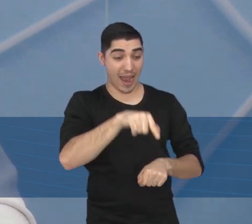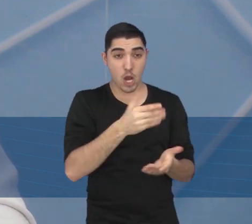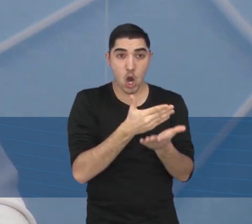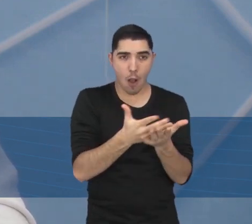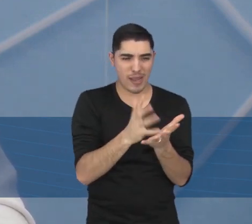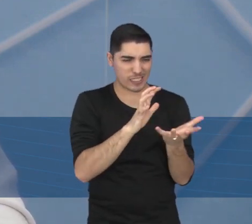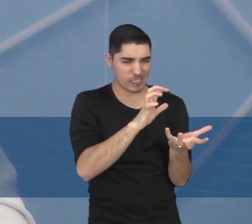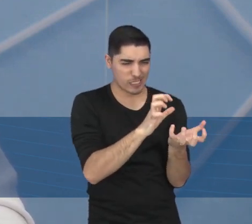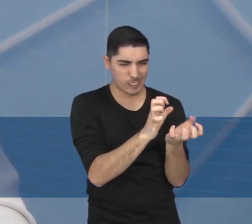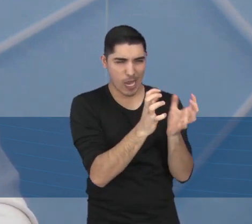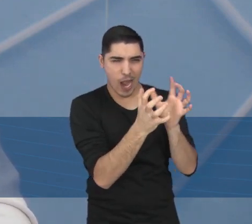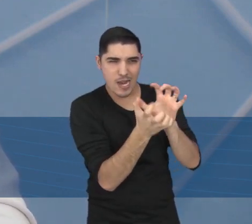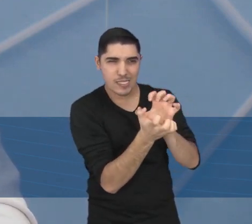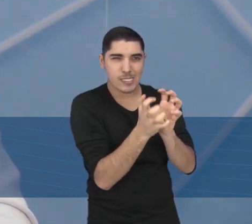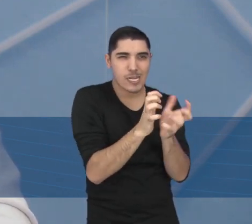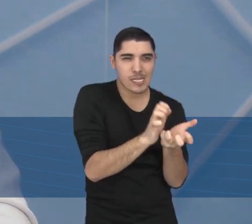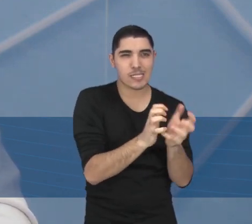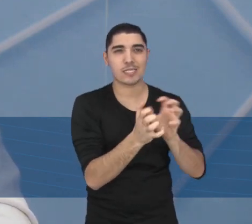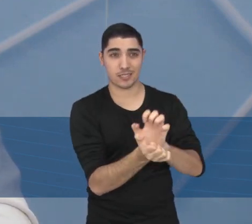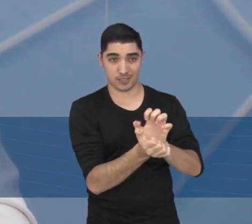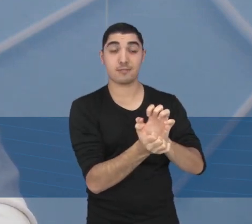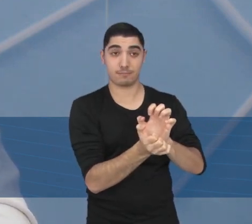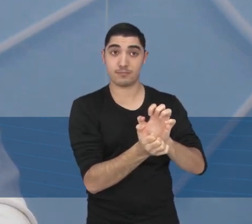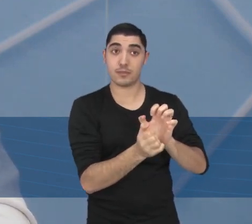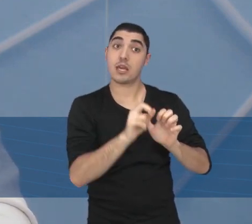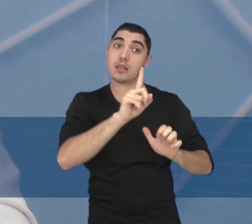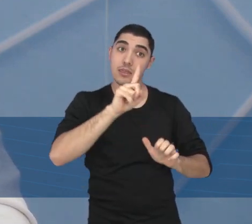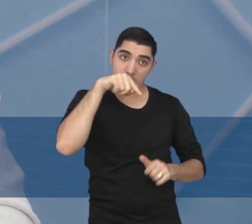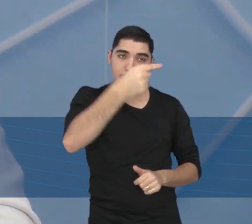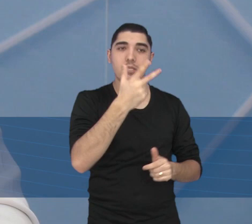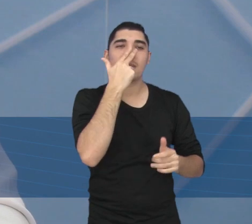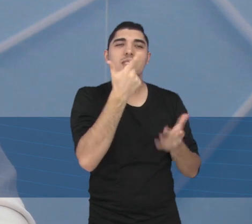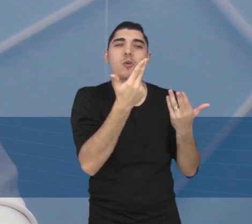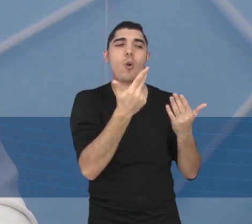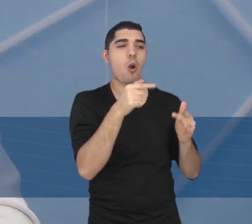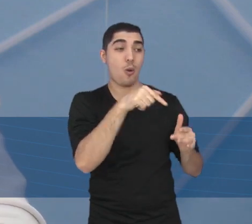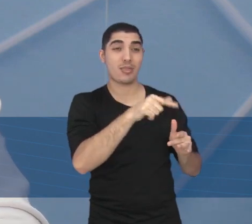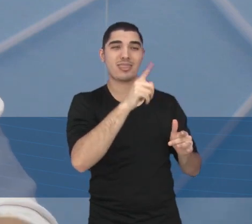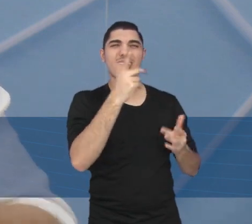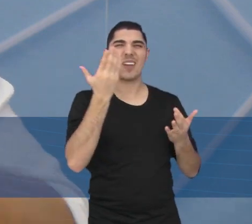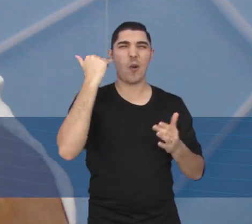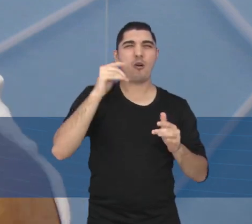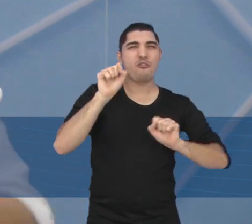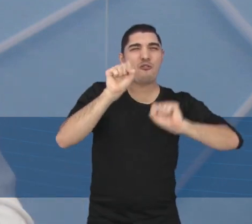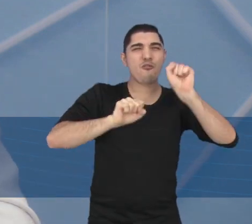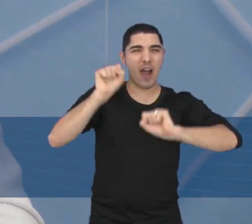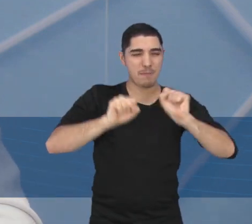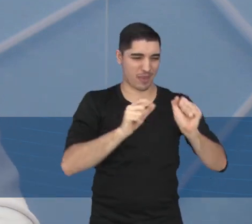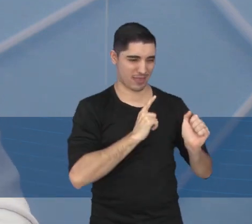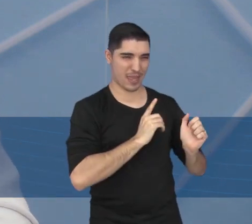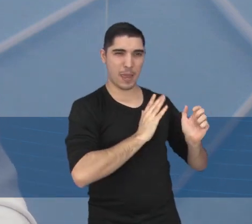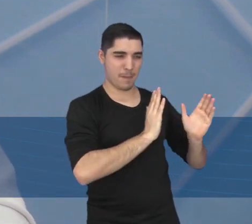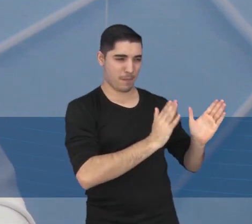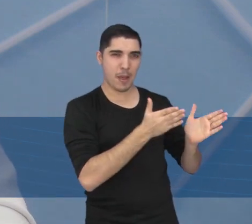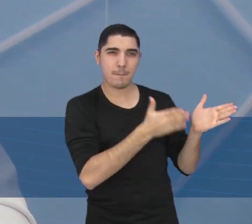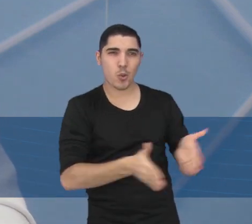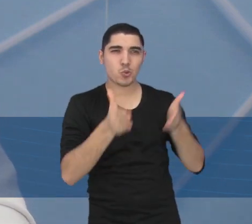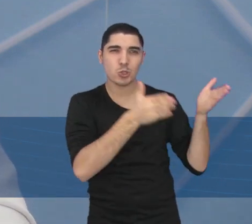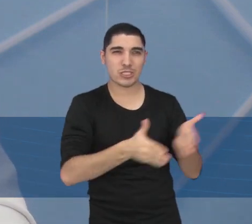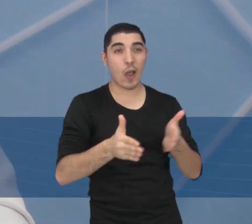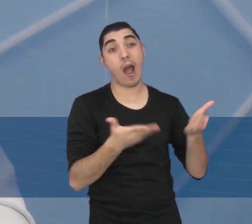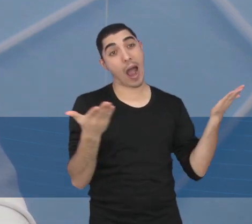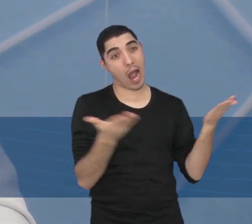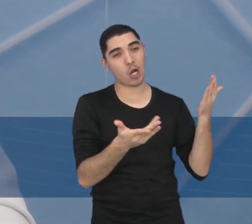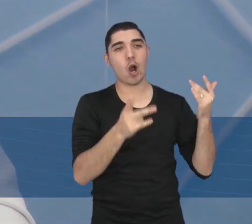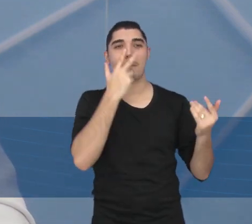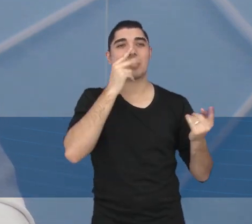triturar esses equipamentos. E seguindo ali uma linha de desfabricação, tem a linha de produção, a gente faz o caminho inverso, separando então depois